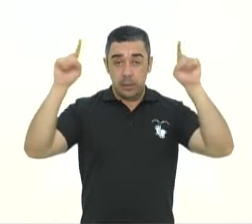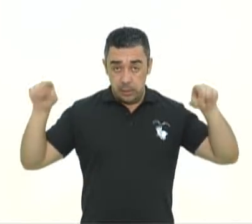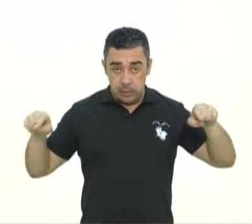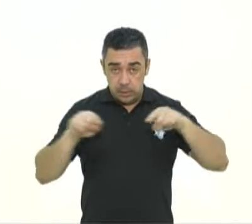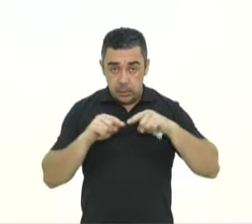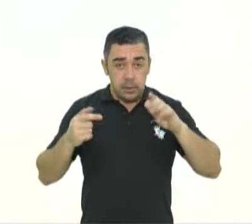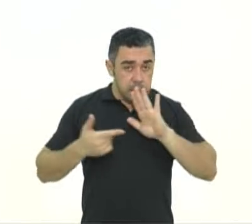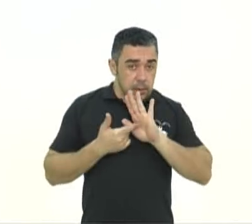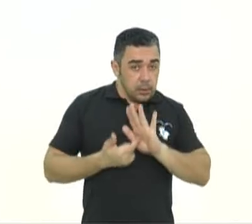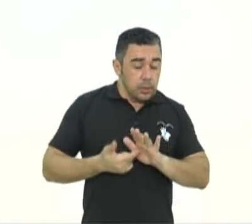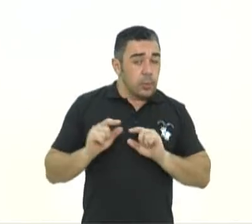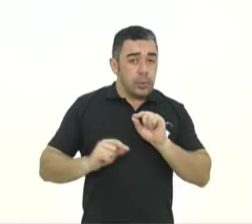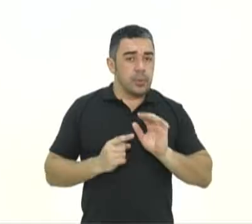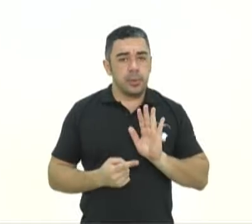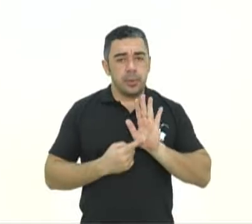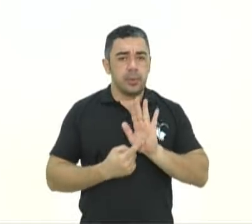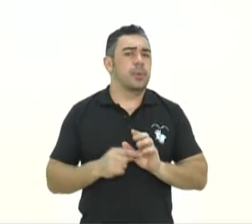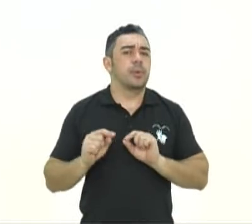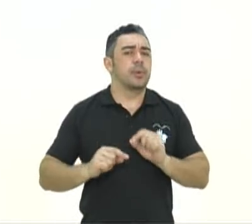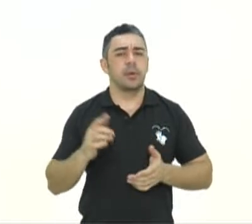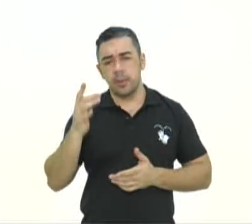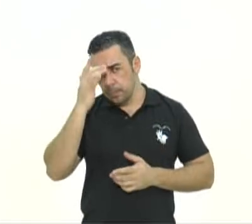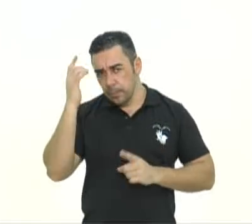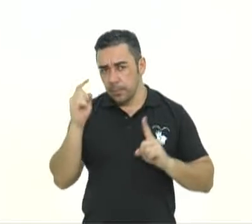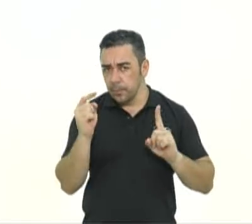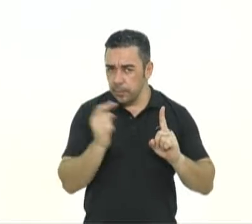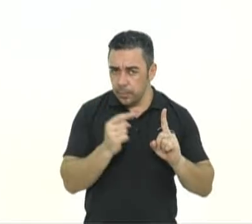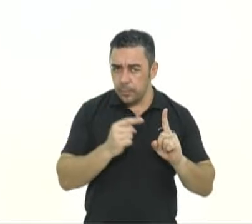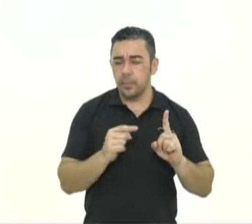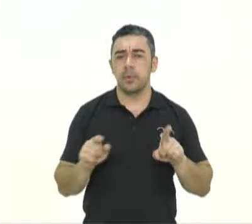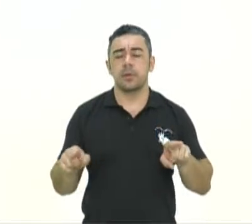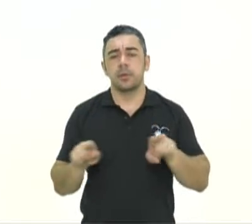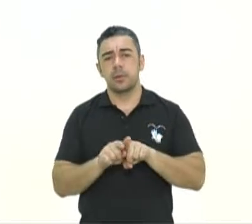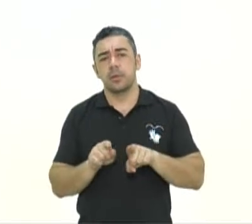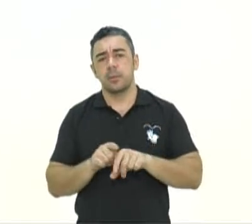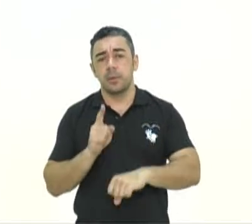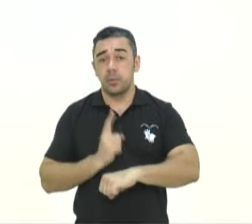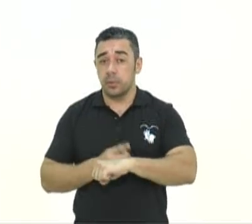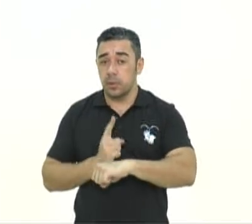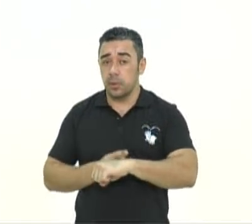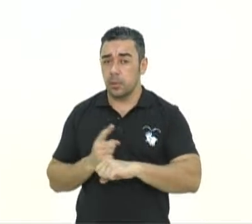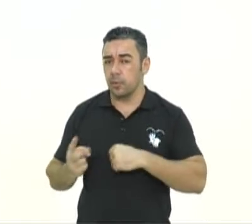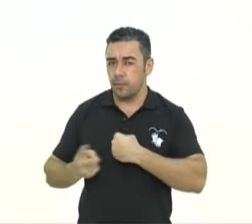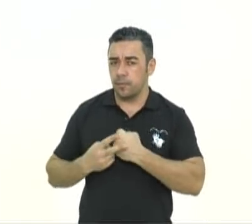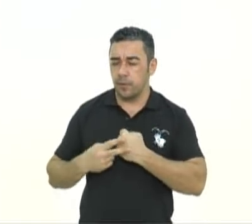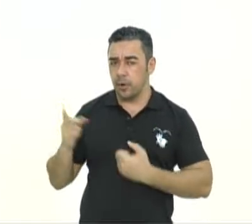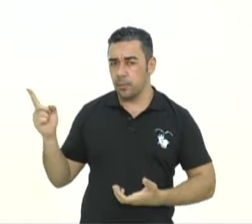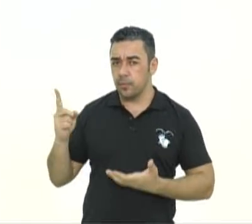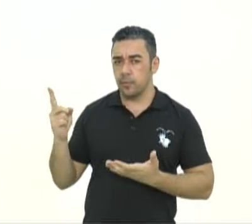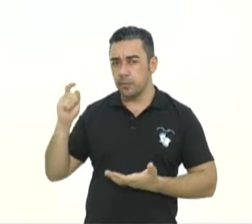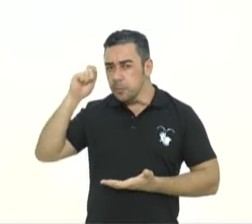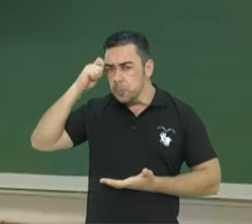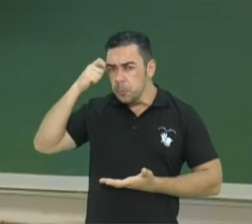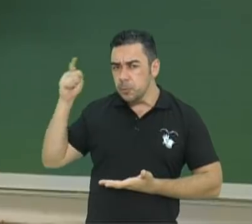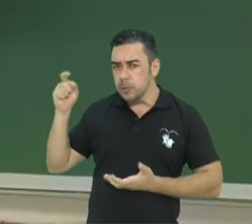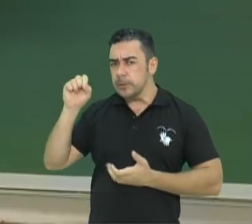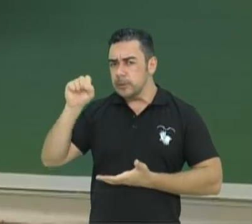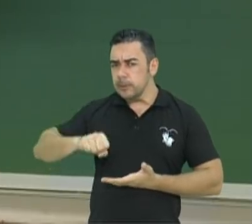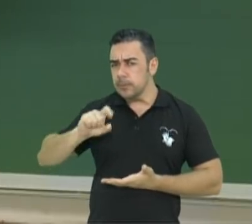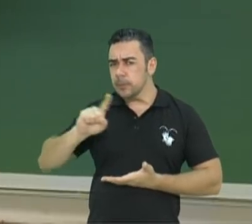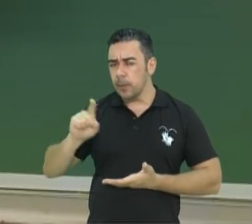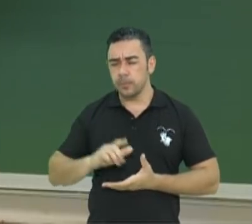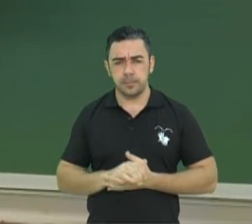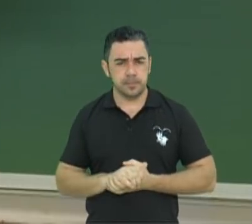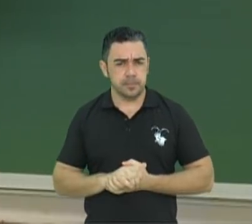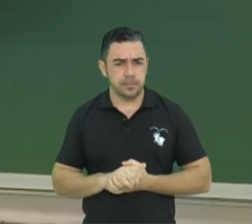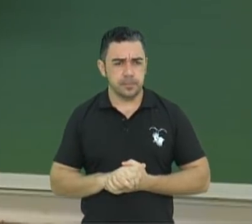possível identificar a pessoa e o tempo verbal em que se encontram os verbos destacados? Sim ou não?